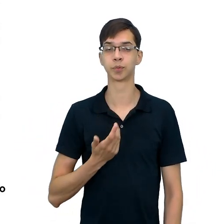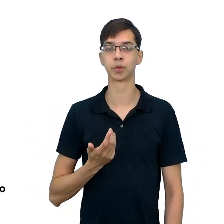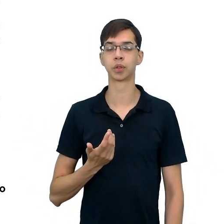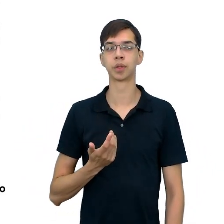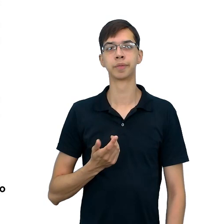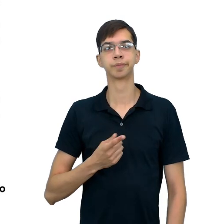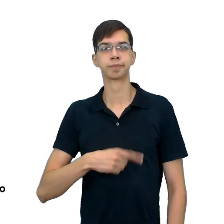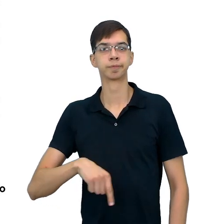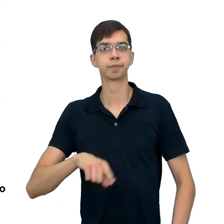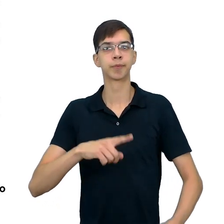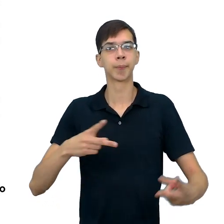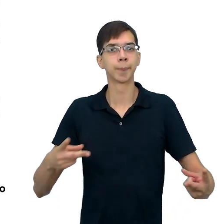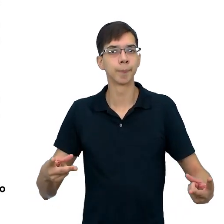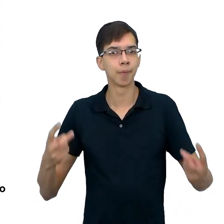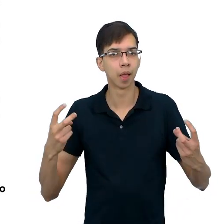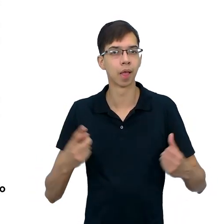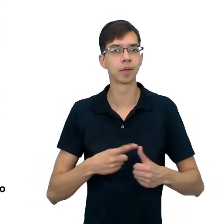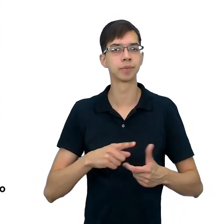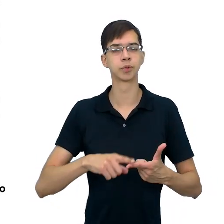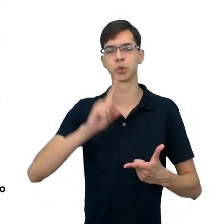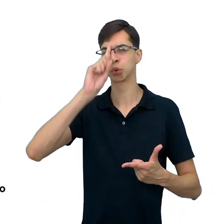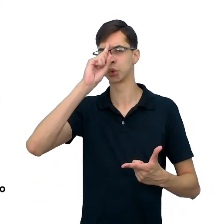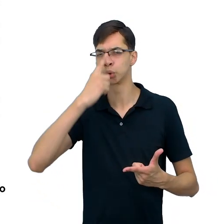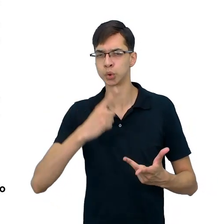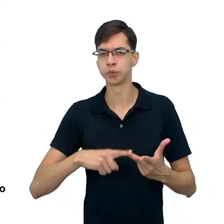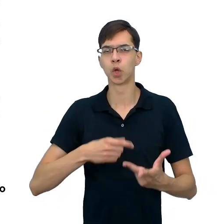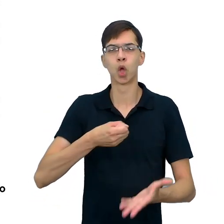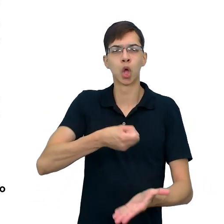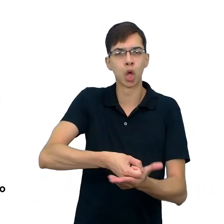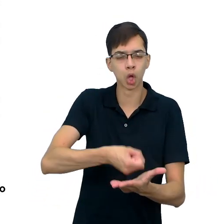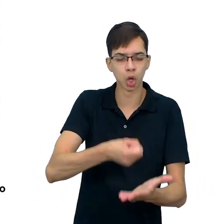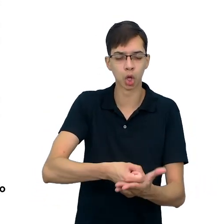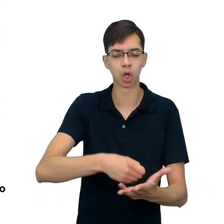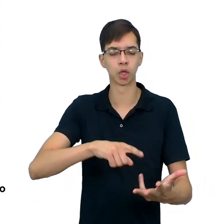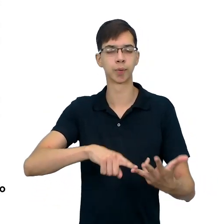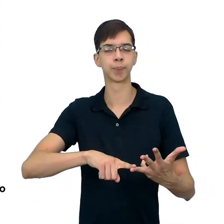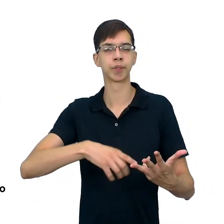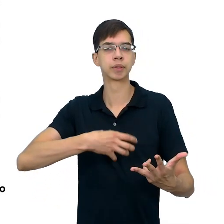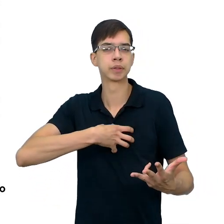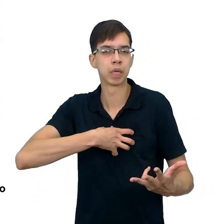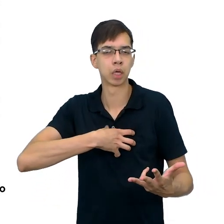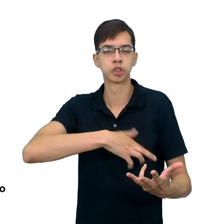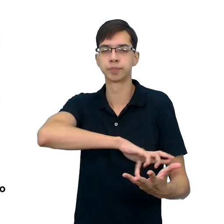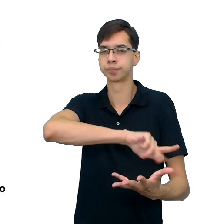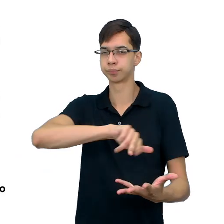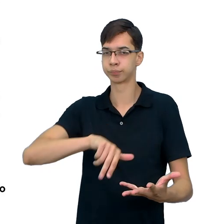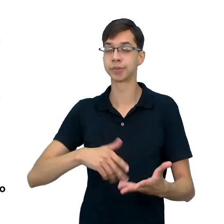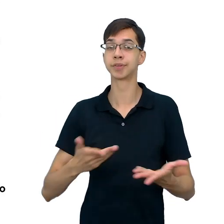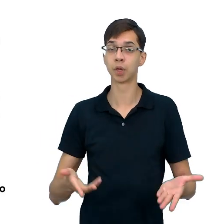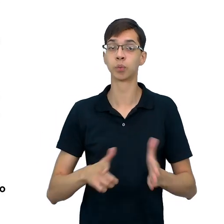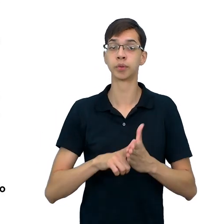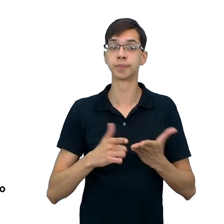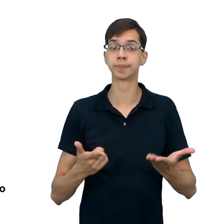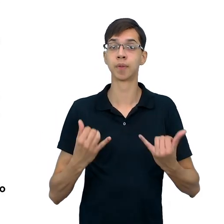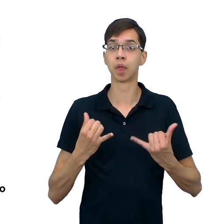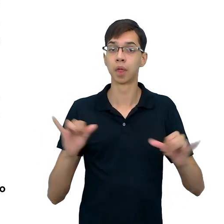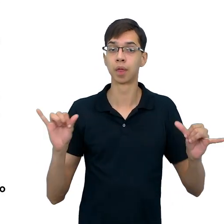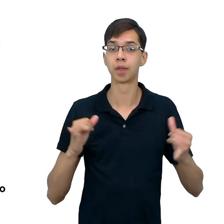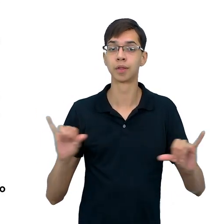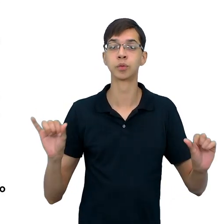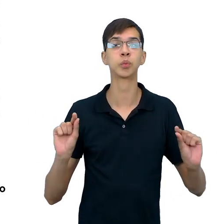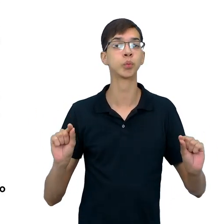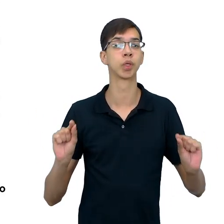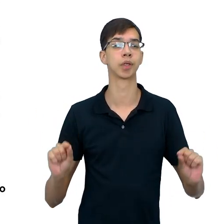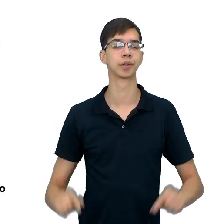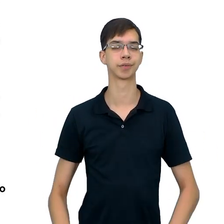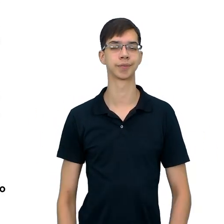dúvidas, obrigatoriedades, sentimentos, entre outros. E essa reportagem especial, ela vai alertar para o